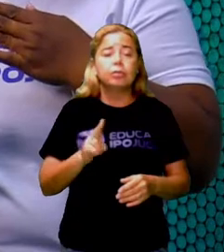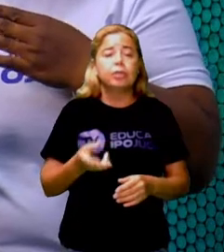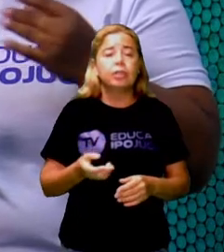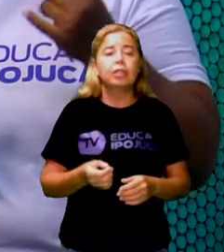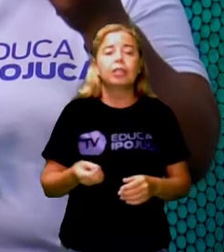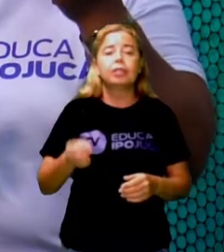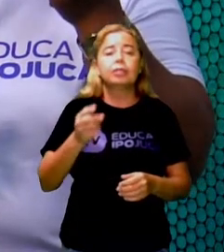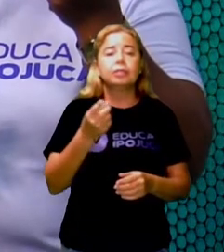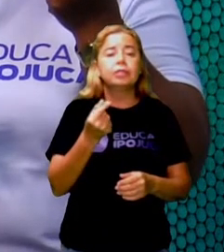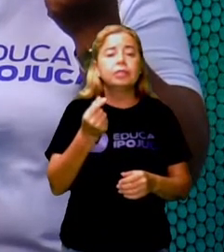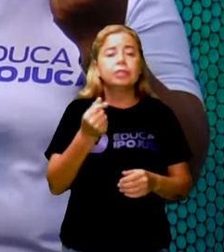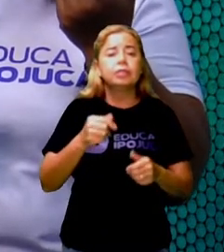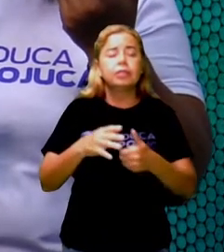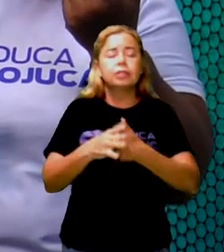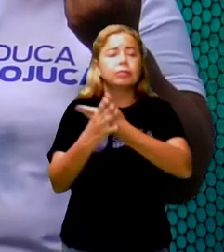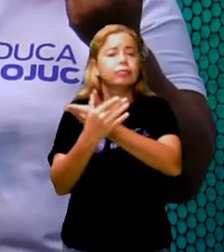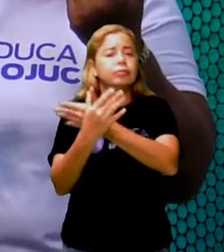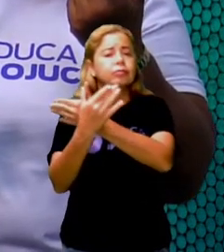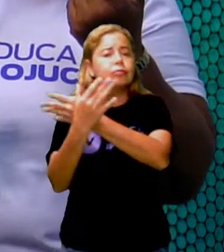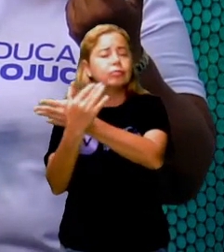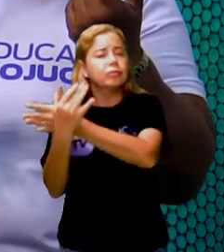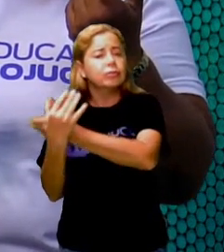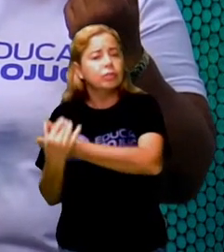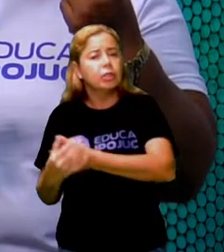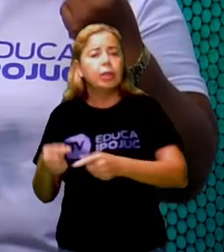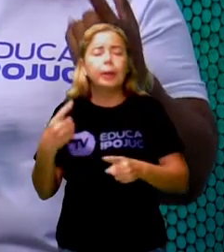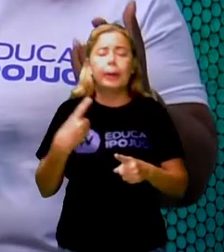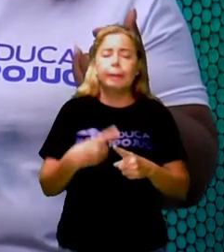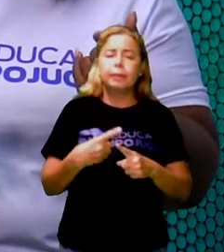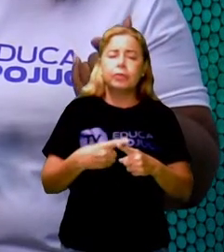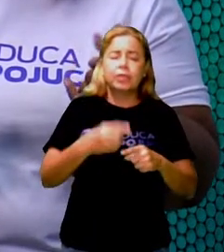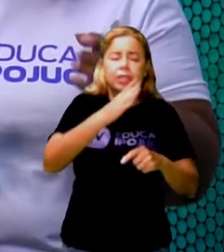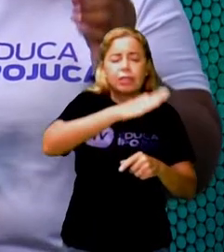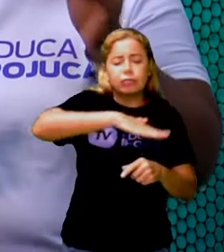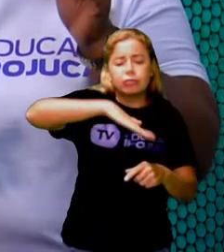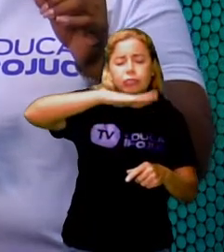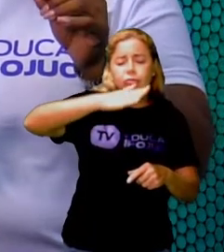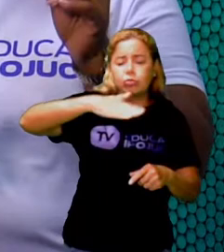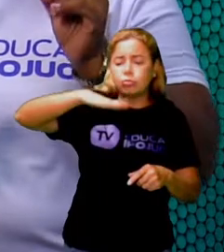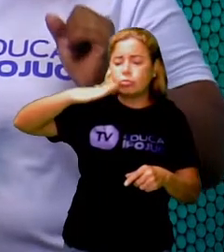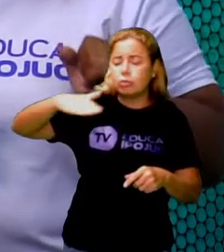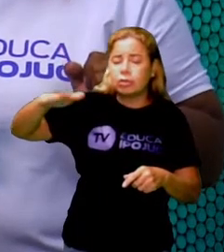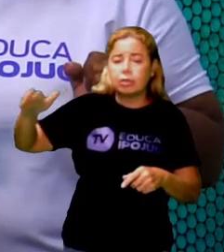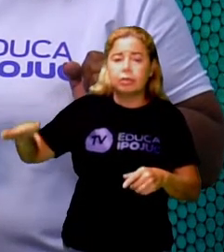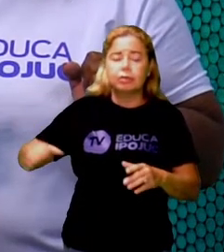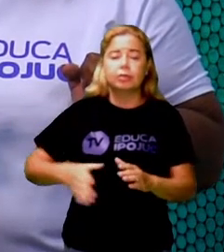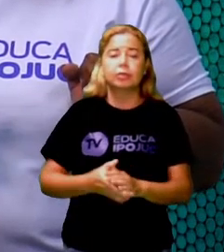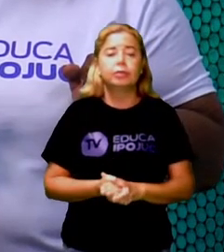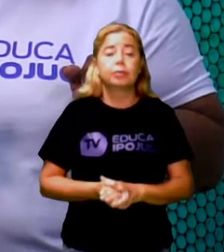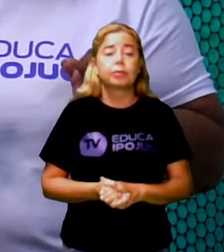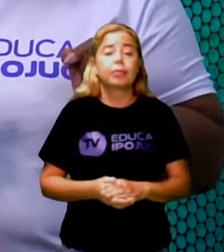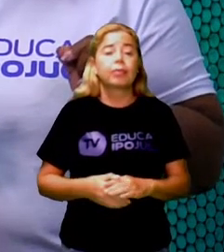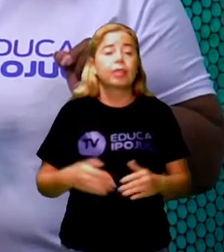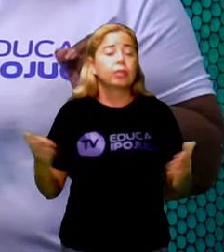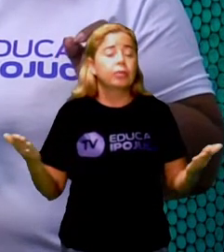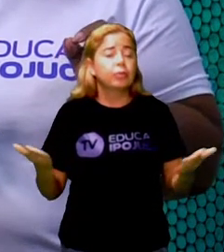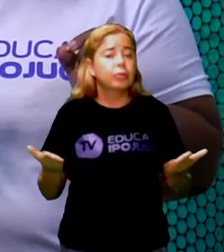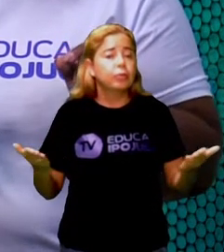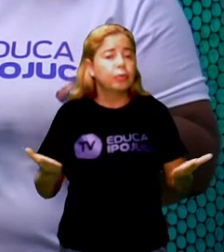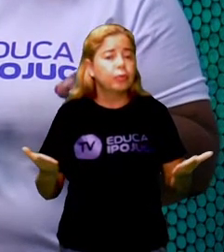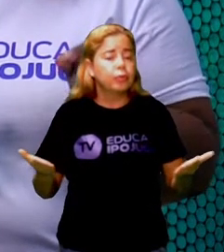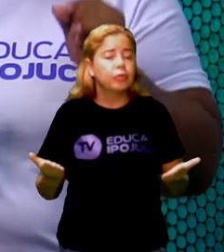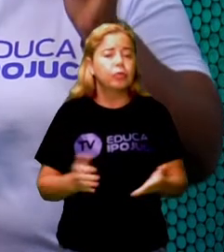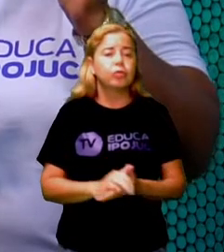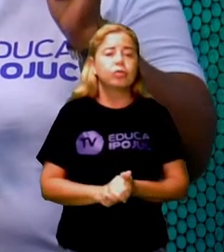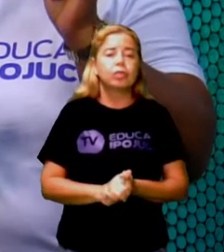dinheiro voador por ser uma cédula muito leve. Hoje, na nossa aula, vamos falar